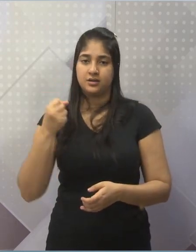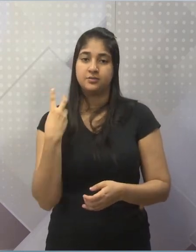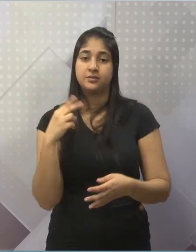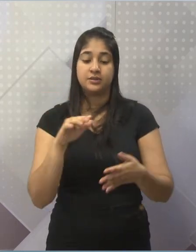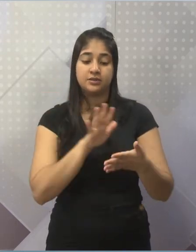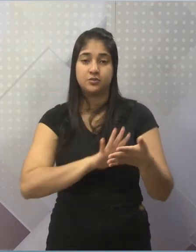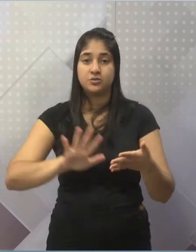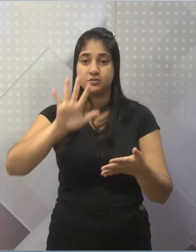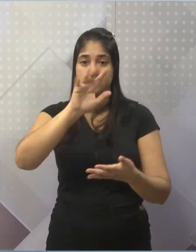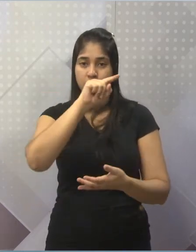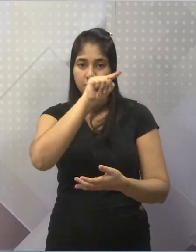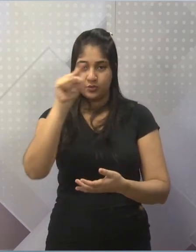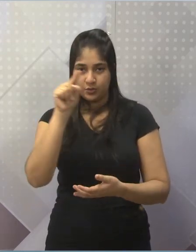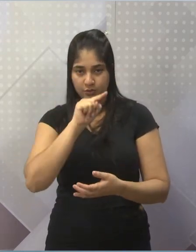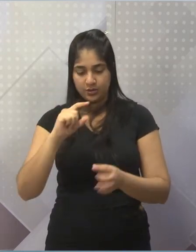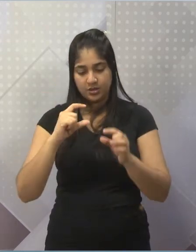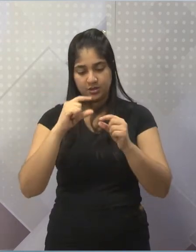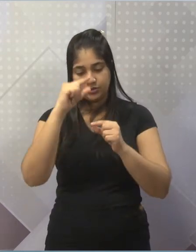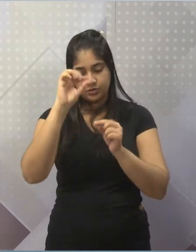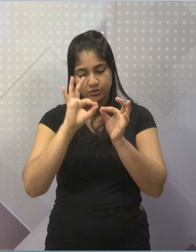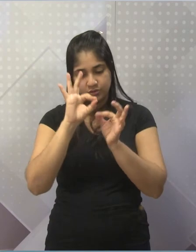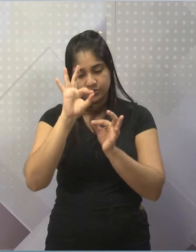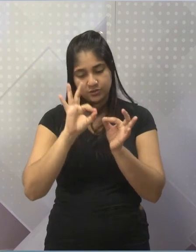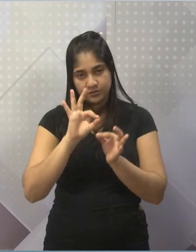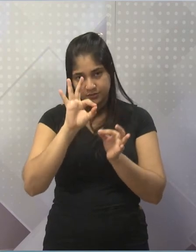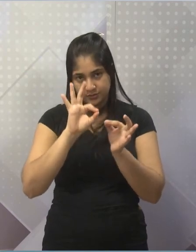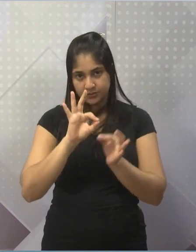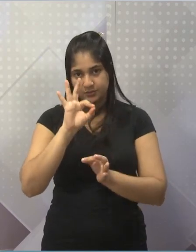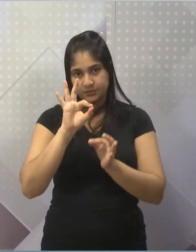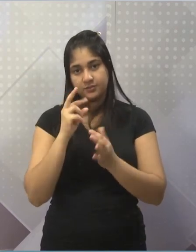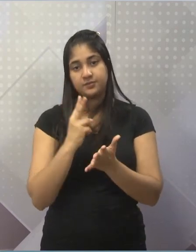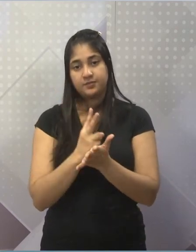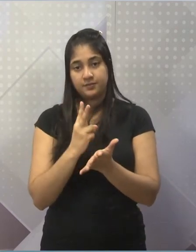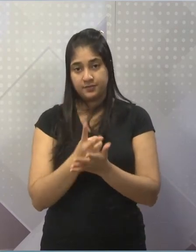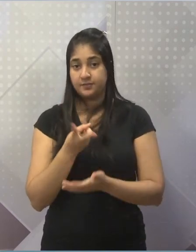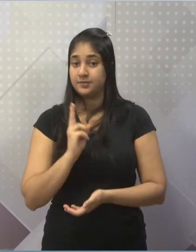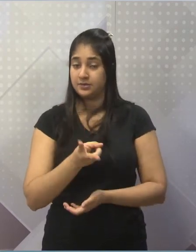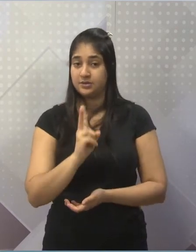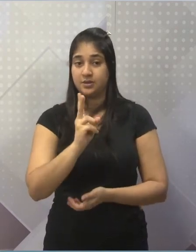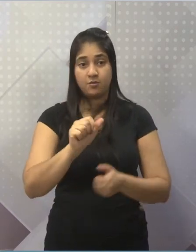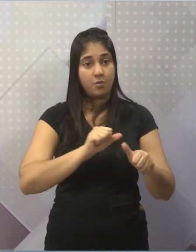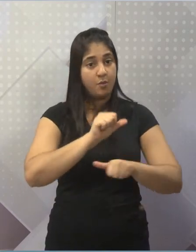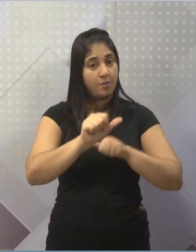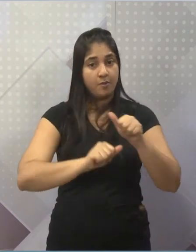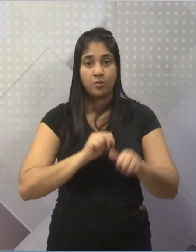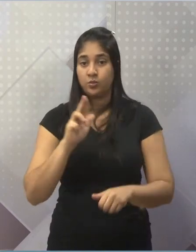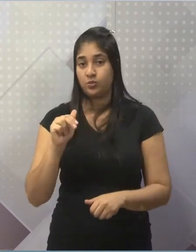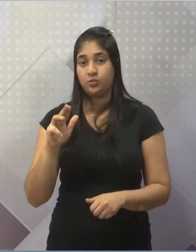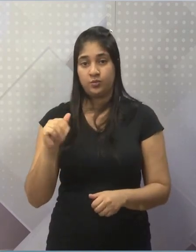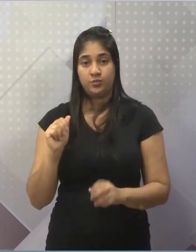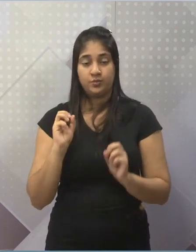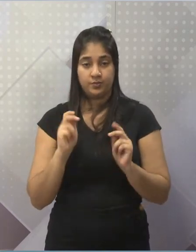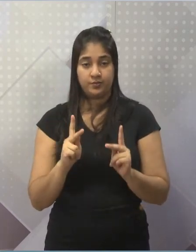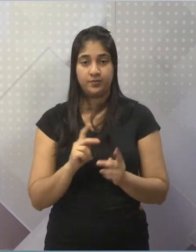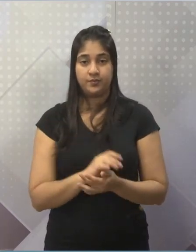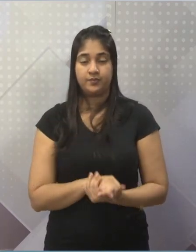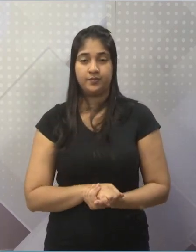mesmo plano e a distância entre elas será sempre a mesma, não muda em parte nenhuma